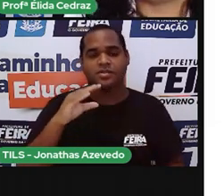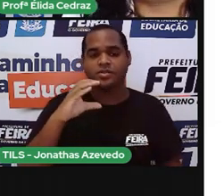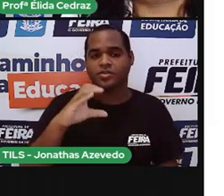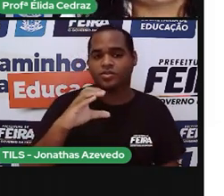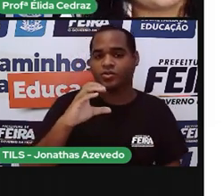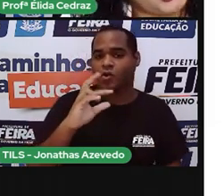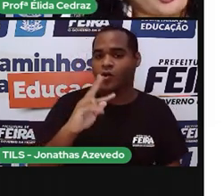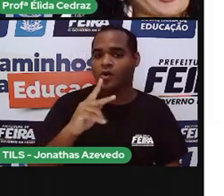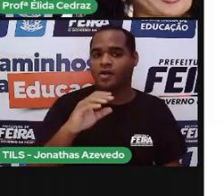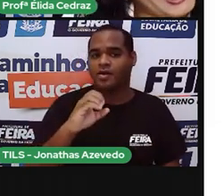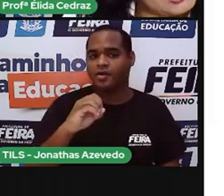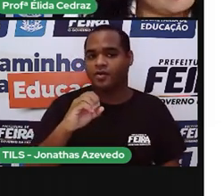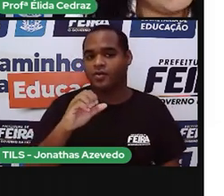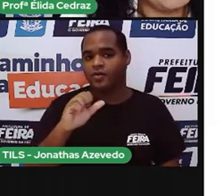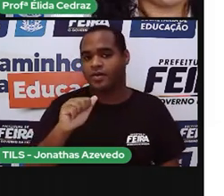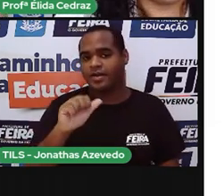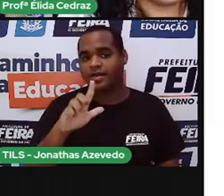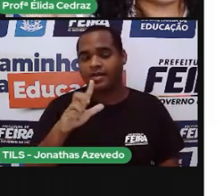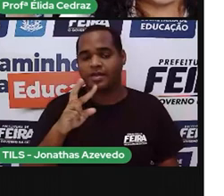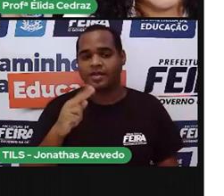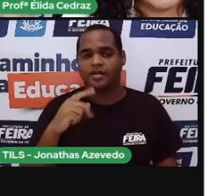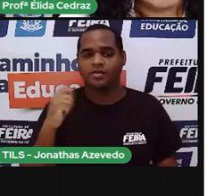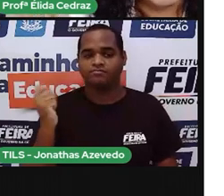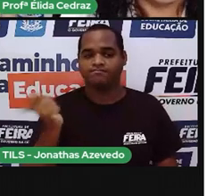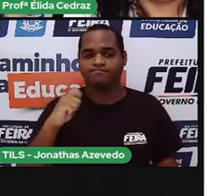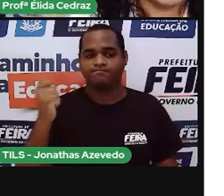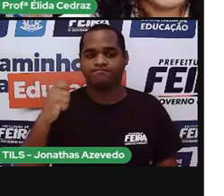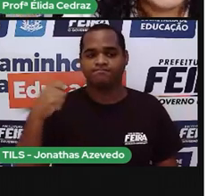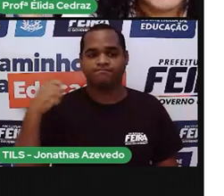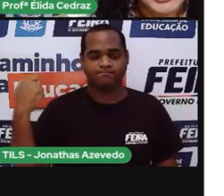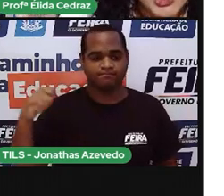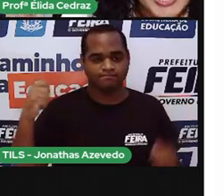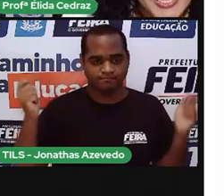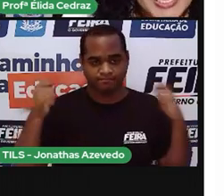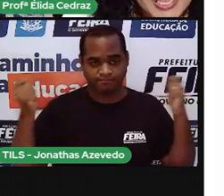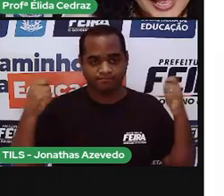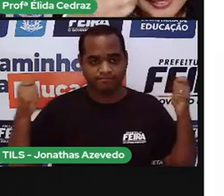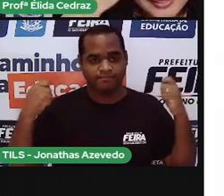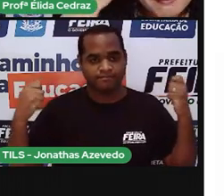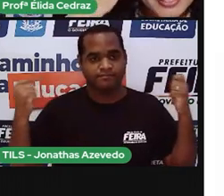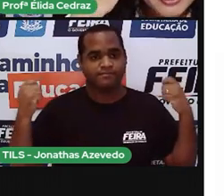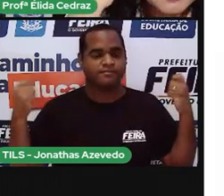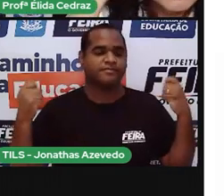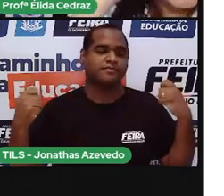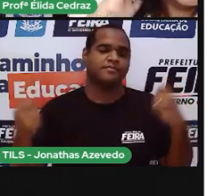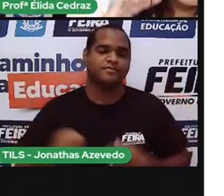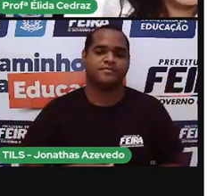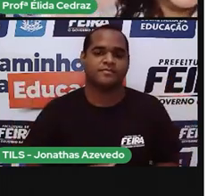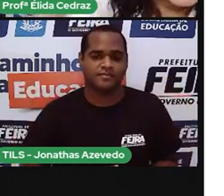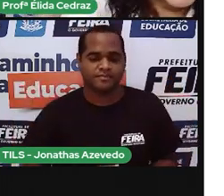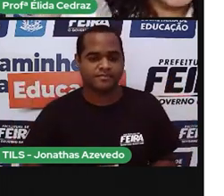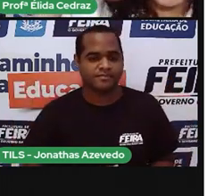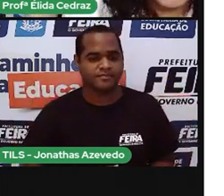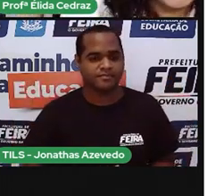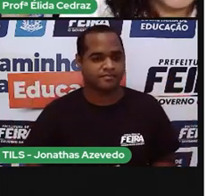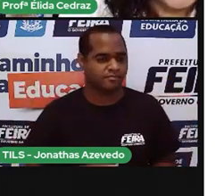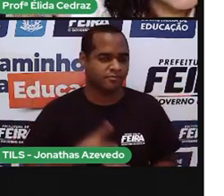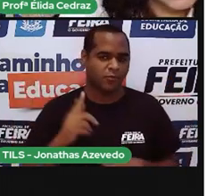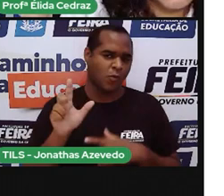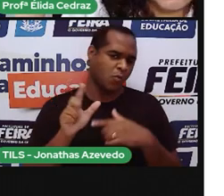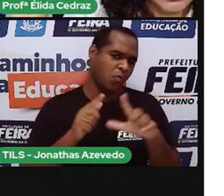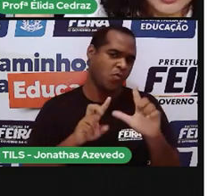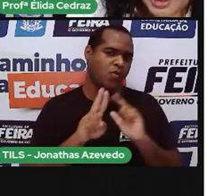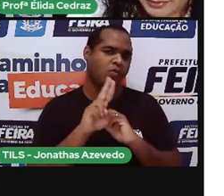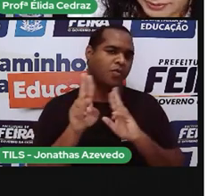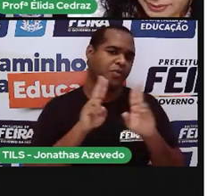dele é chocalho, porque ele serve para chocalhar, tá bem? Ele recebe outros nomes